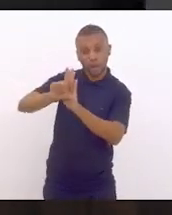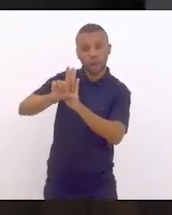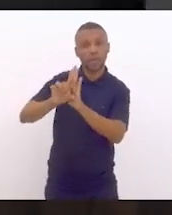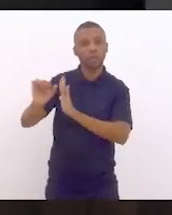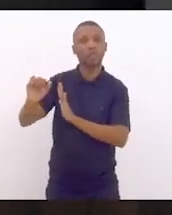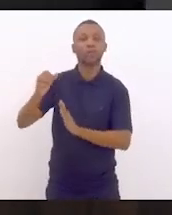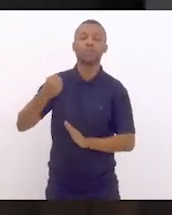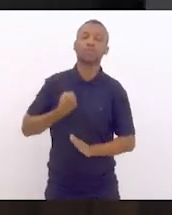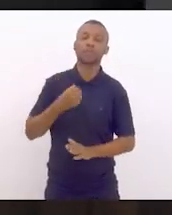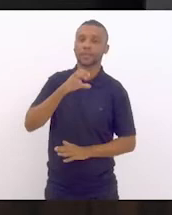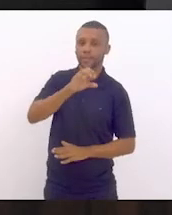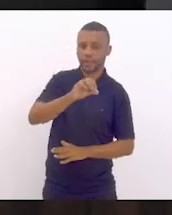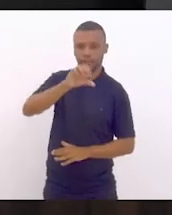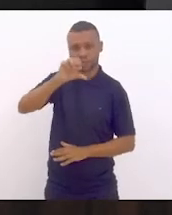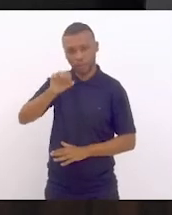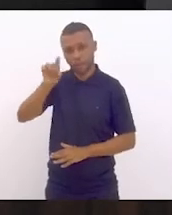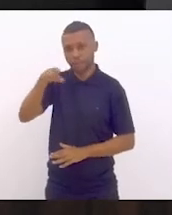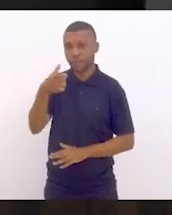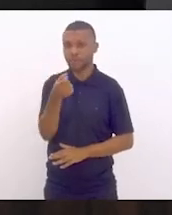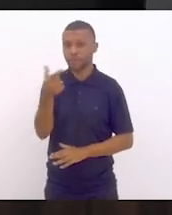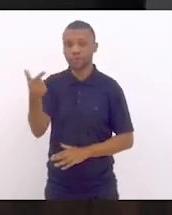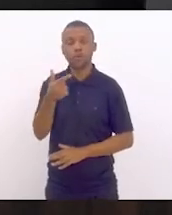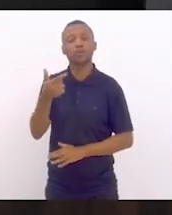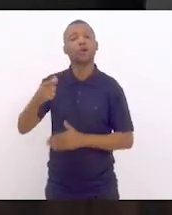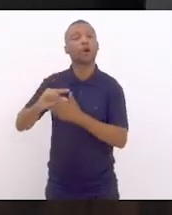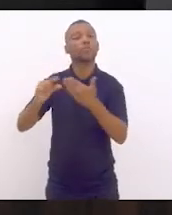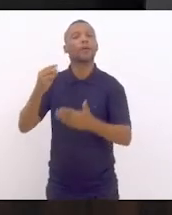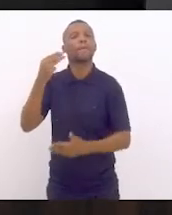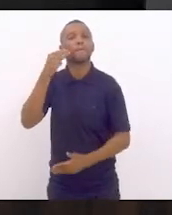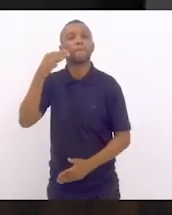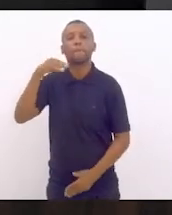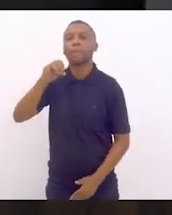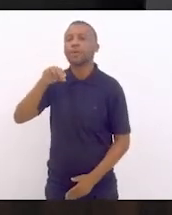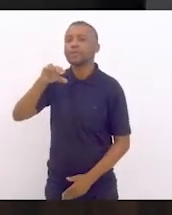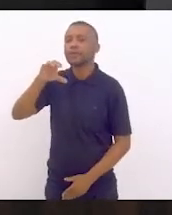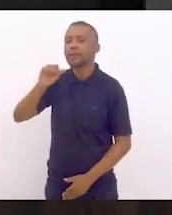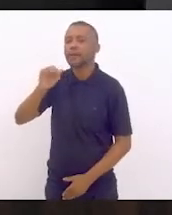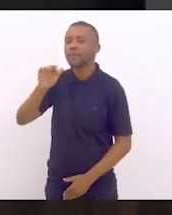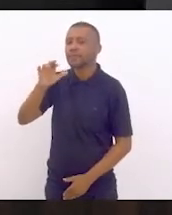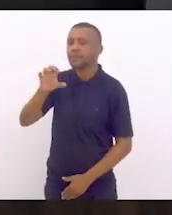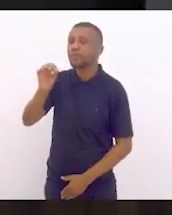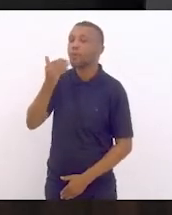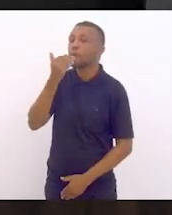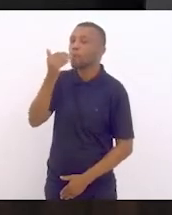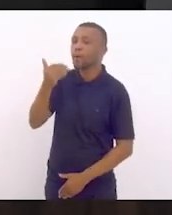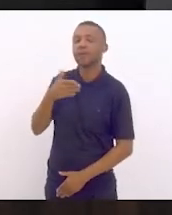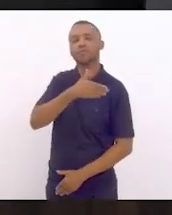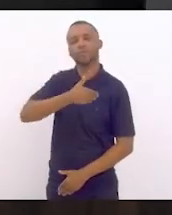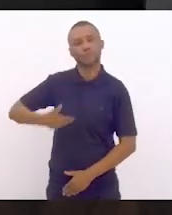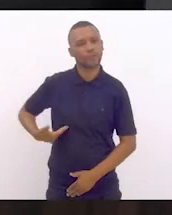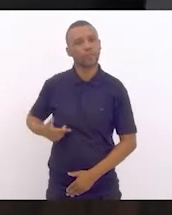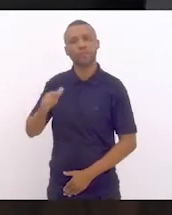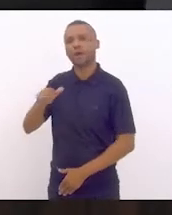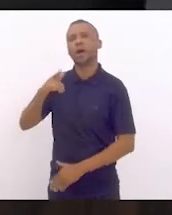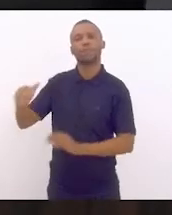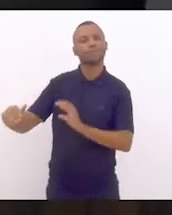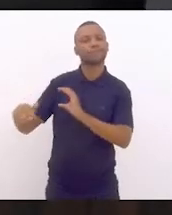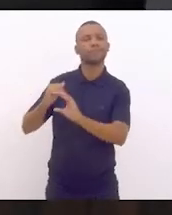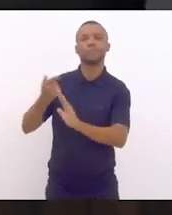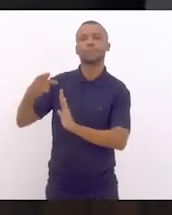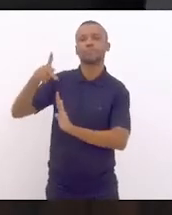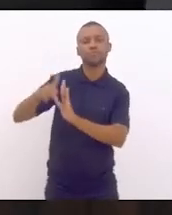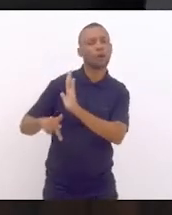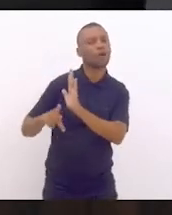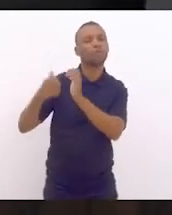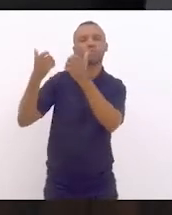590 de 22, de autoria da deputada Mônica Francisco. Solicita ao excelentíssimo senhor governador do estado do Rio de Janeiro o envio de mensagem dispondo